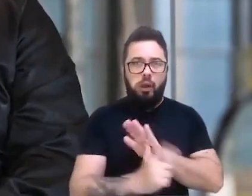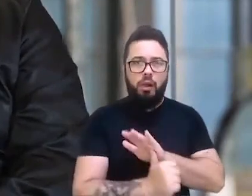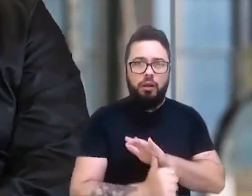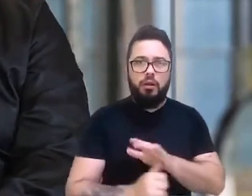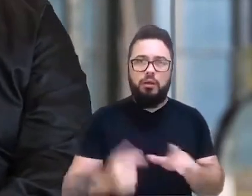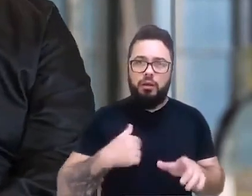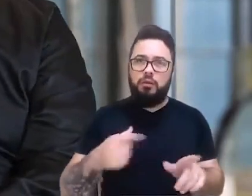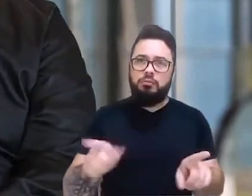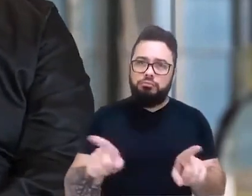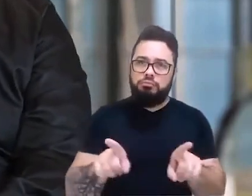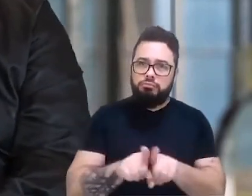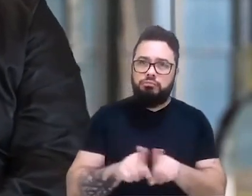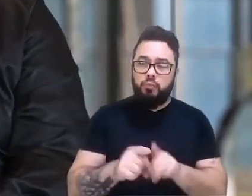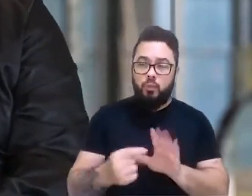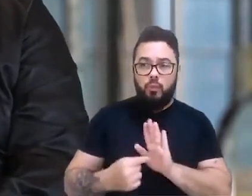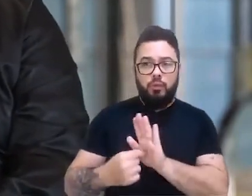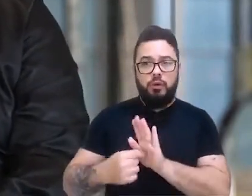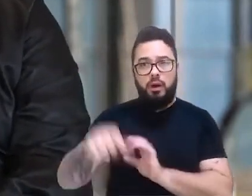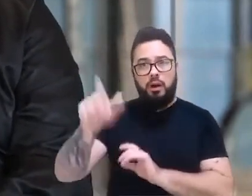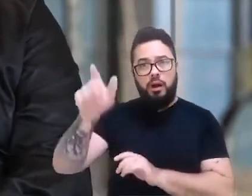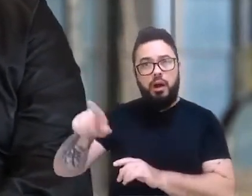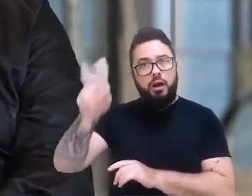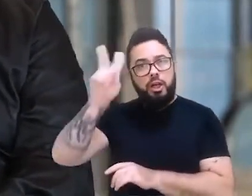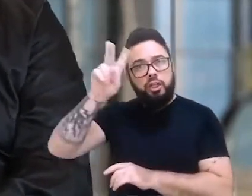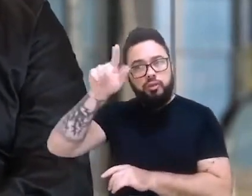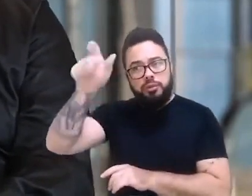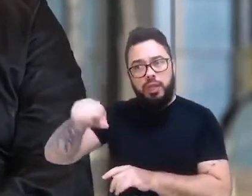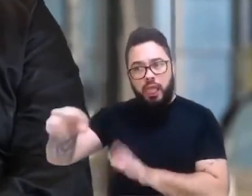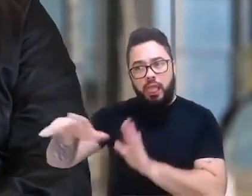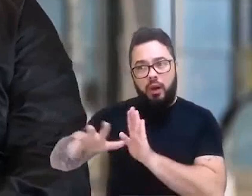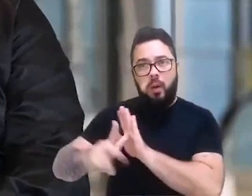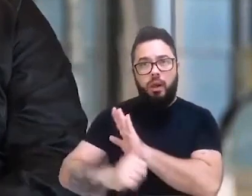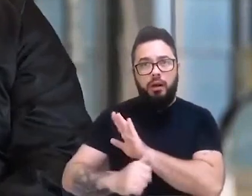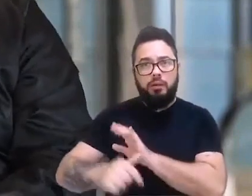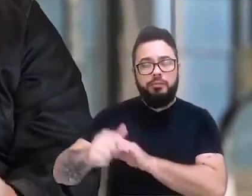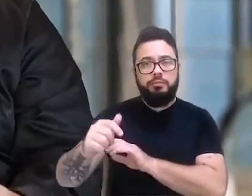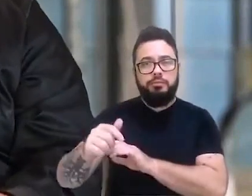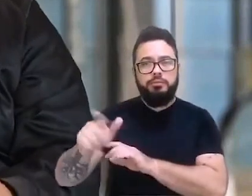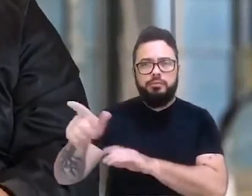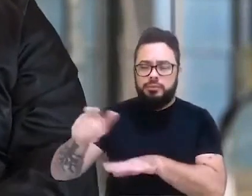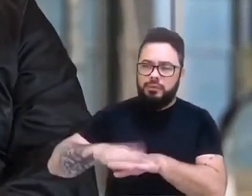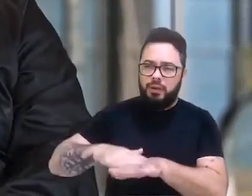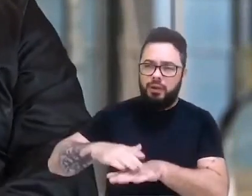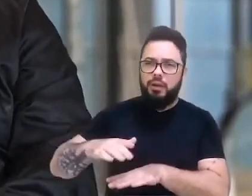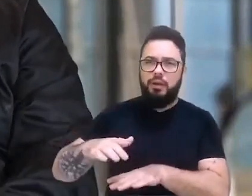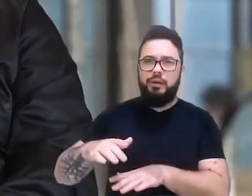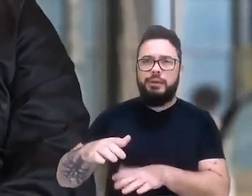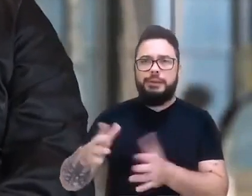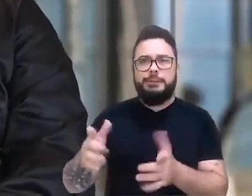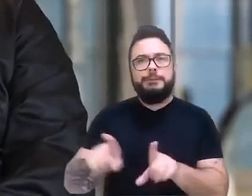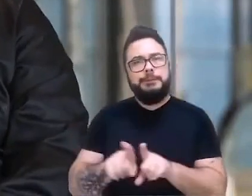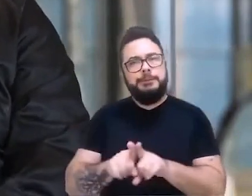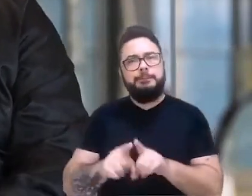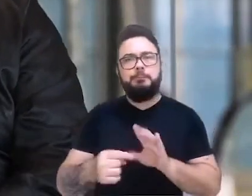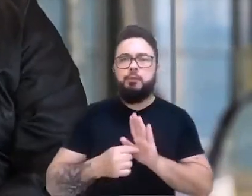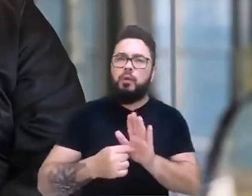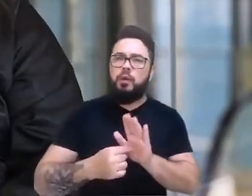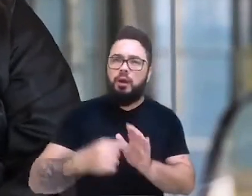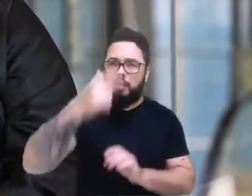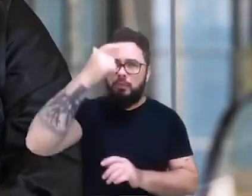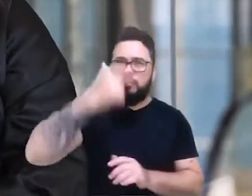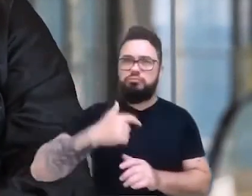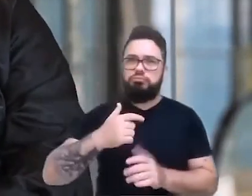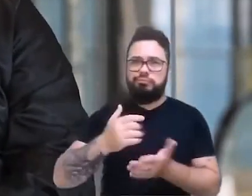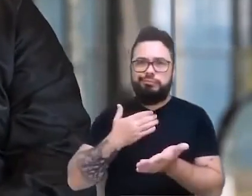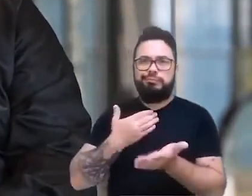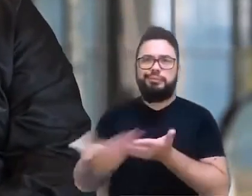para poder mostrar a história do criminoso que roubou. Entendeu? Não tem como eu endeusar o cara roubou lá, o cara tá na correria. Mas eu tenho que também pôr o cara que